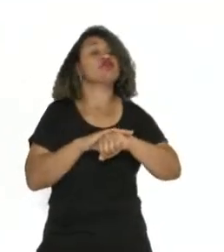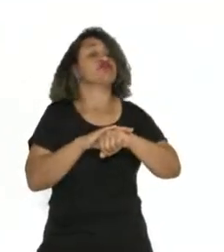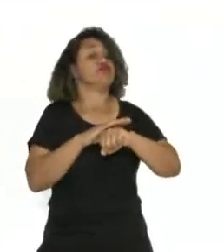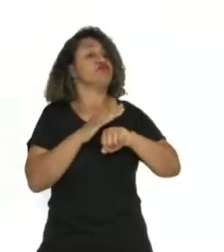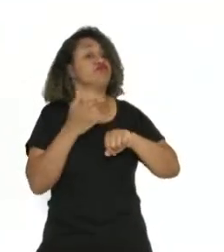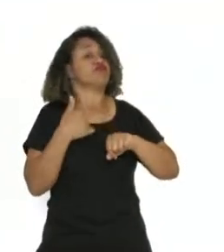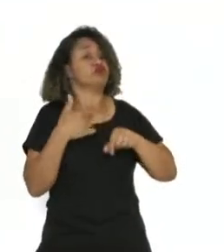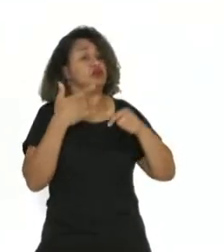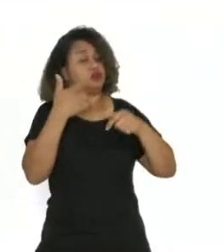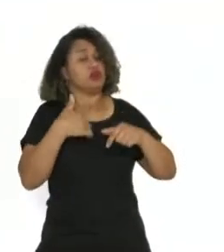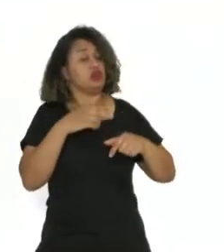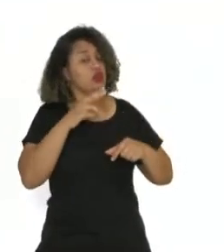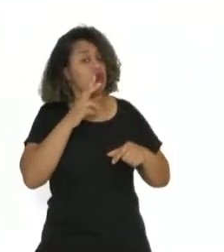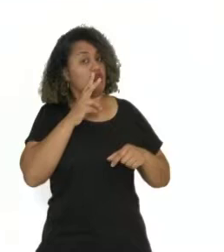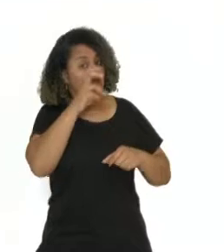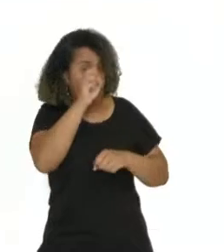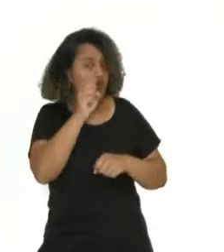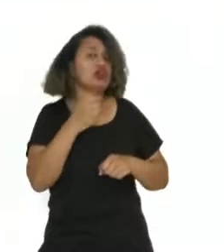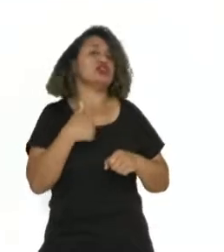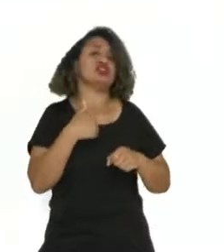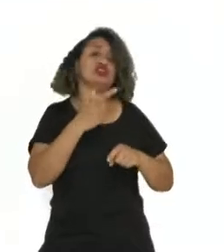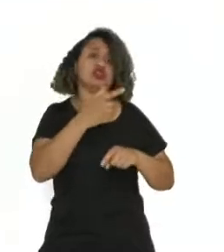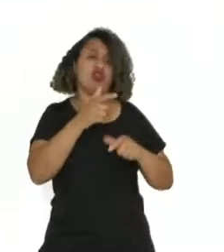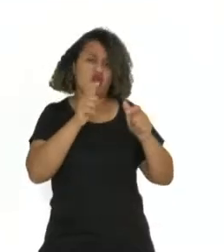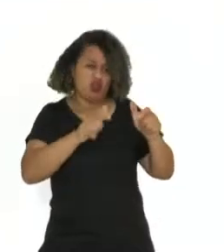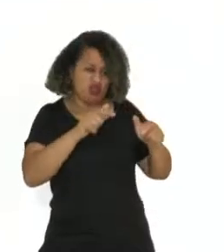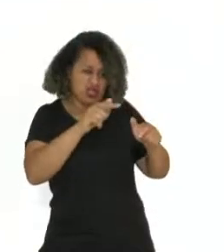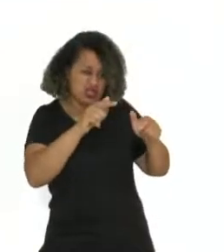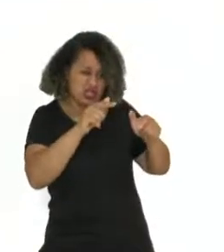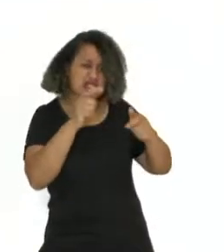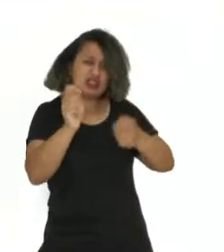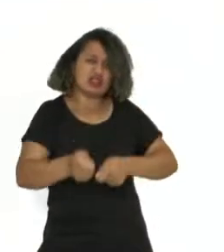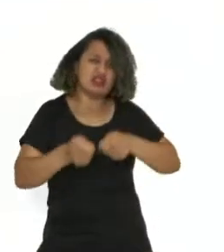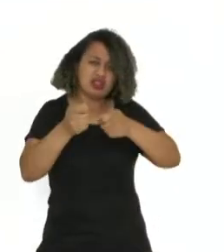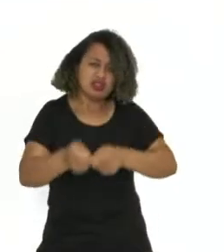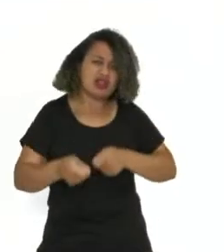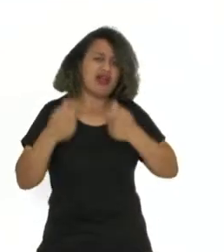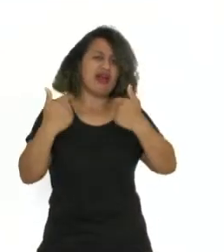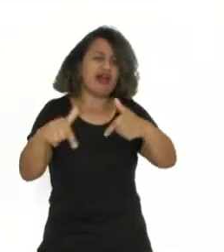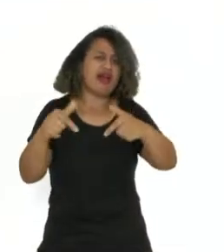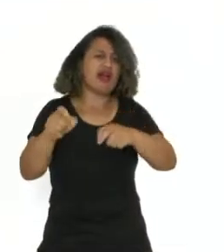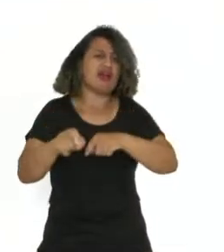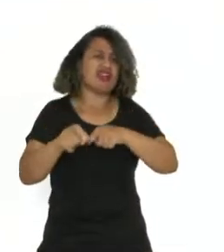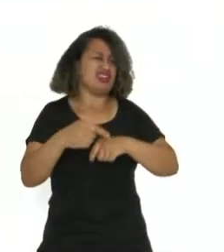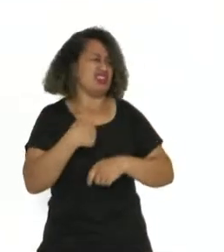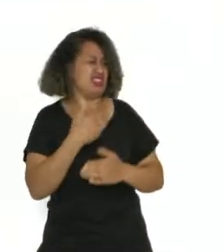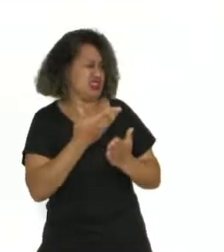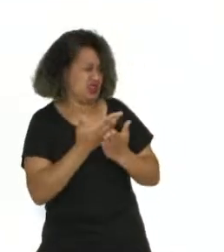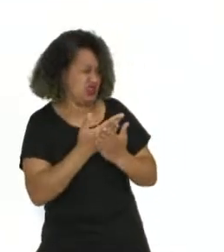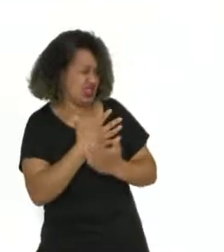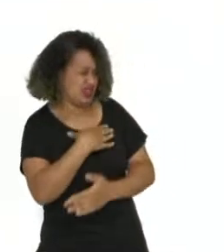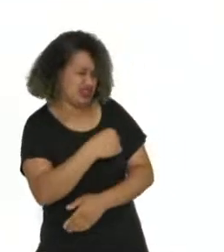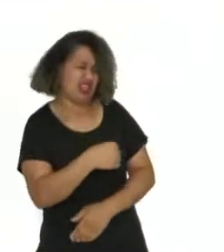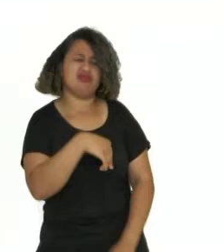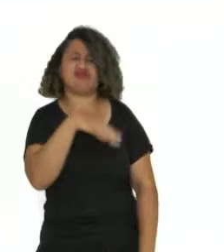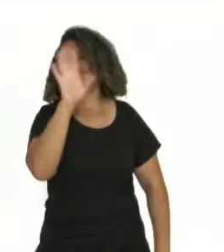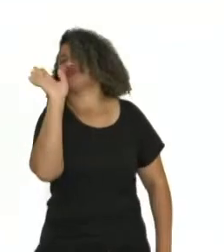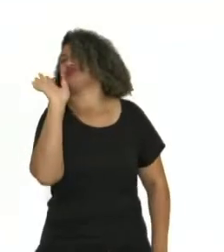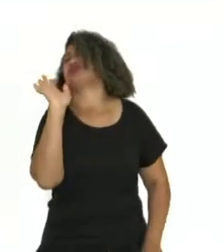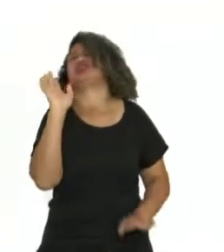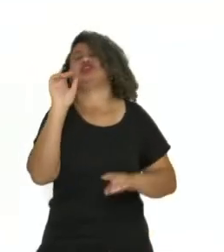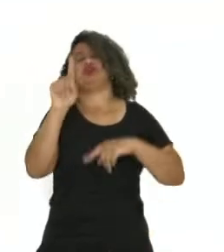de vocês é dar duro na lavoura. Além de tudo, estudar filho é besteira. Depois eles